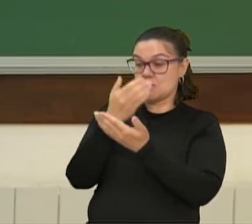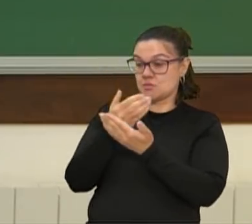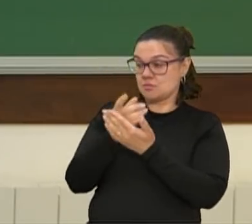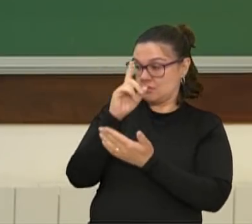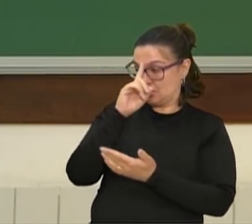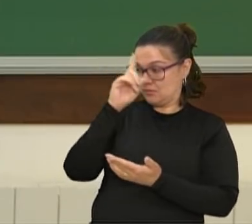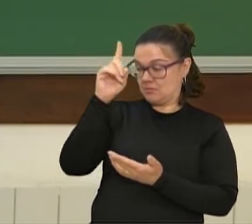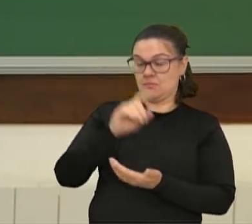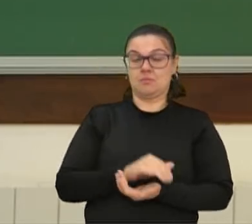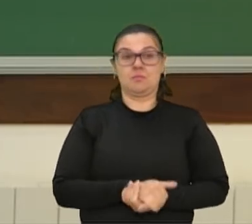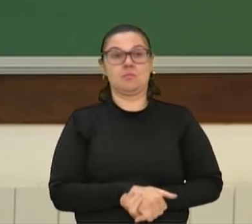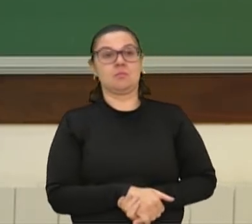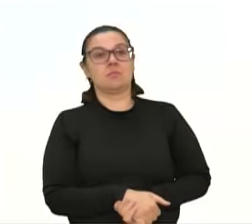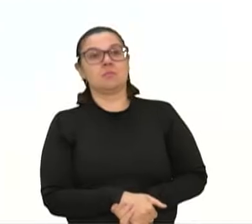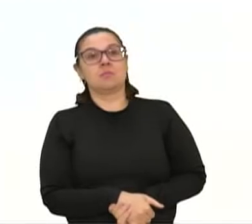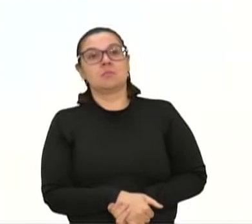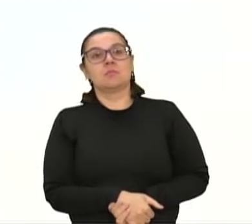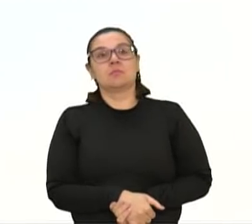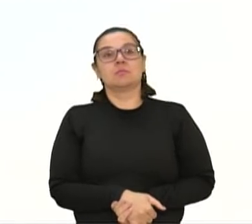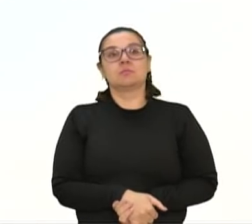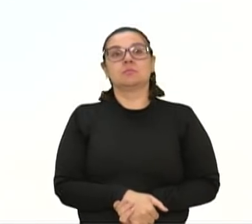Deus.